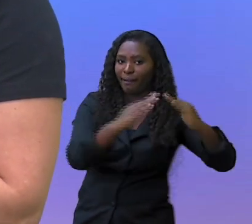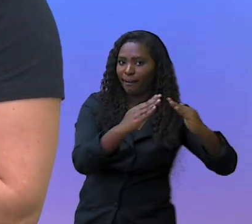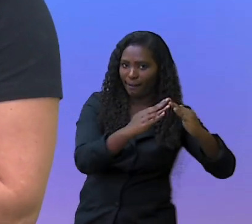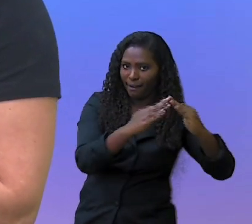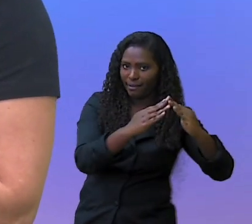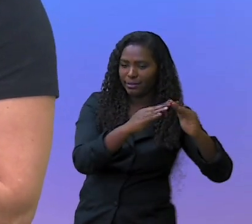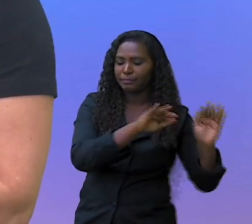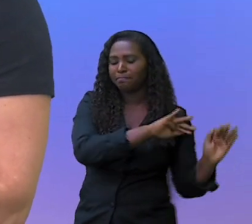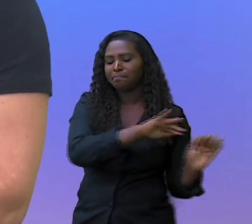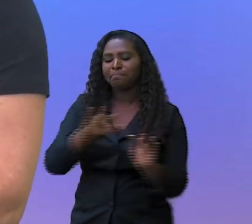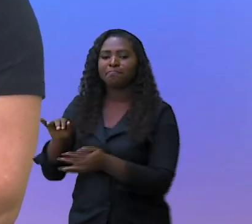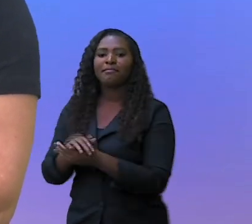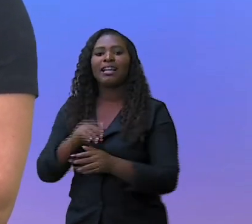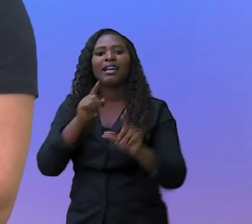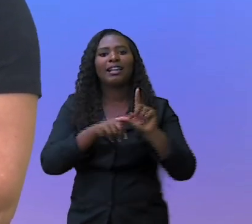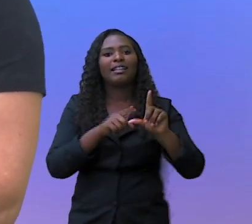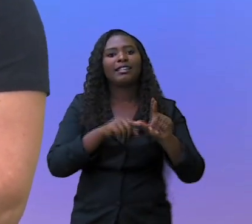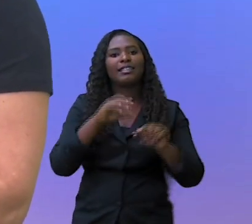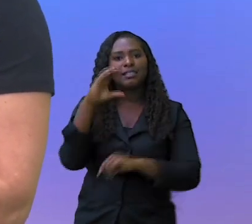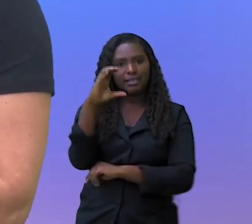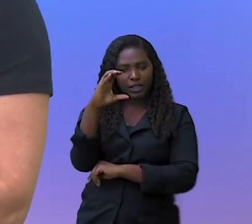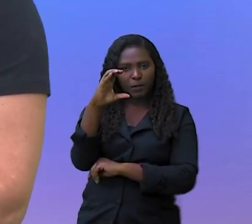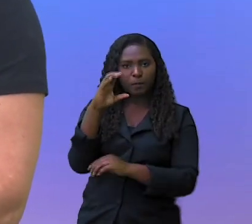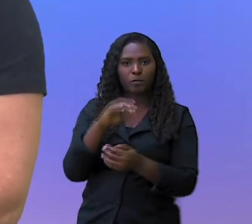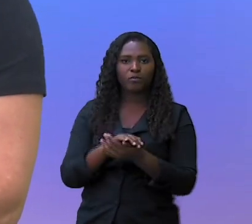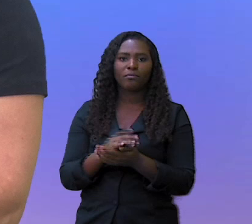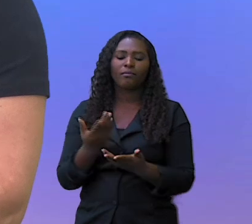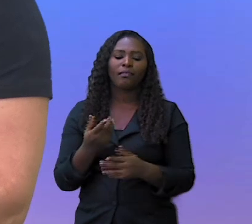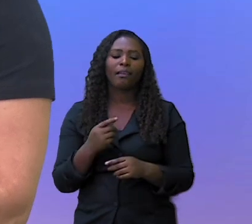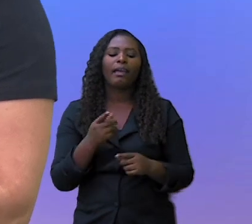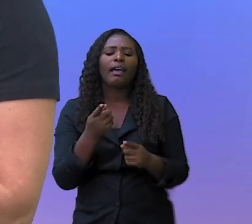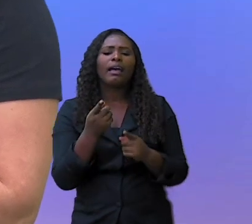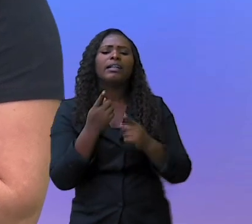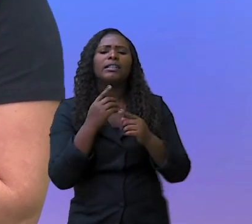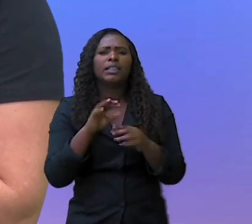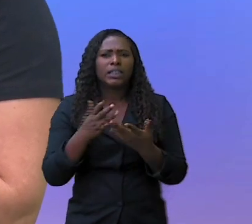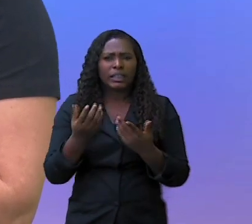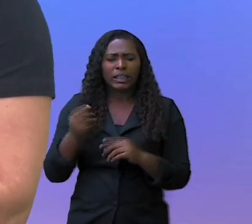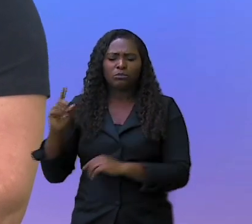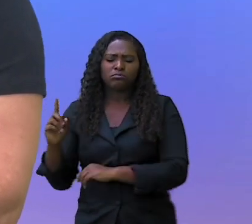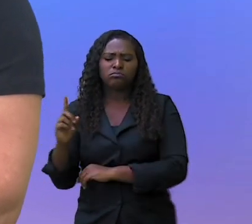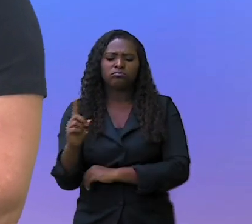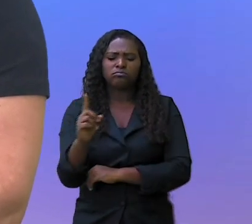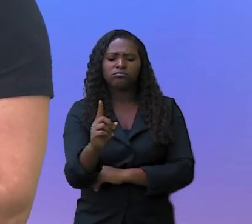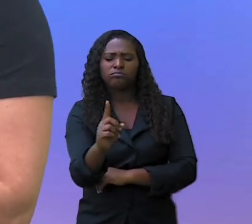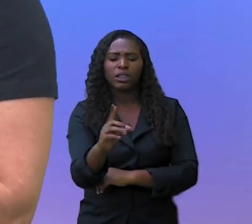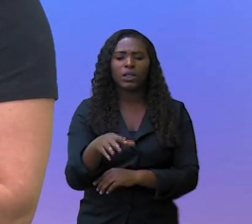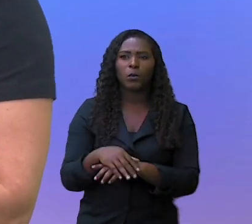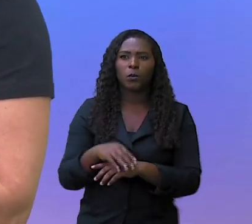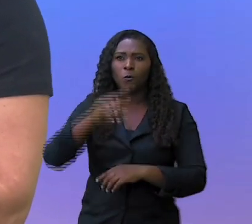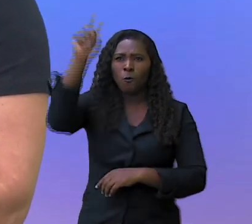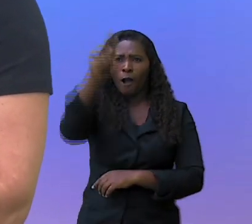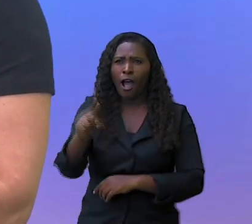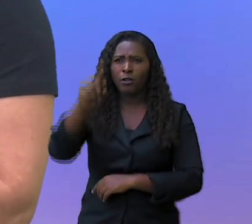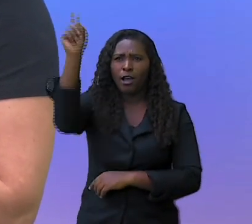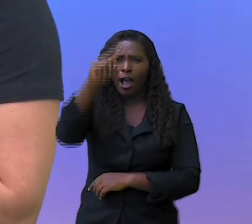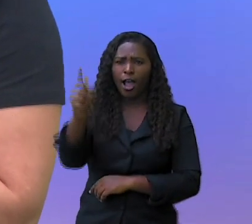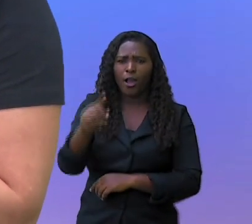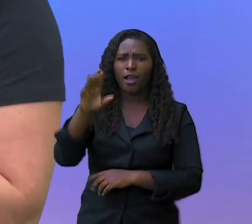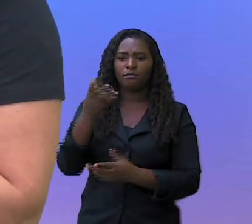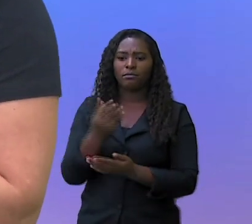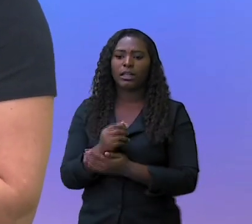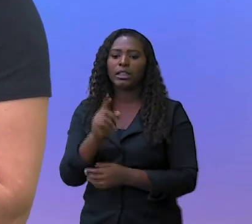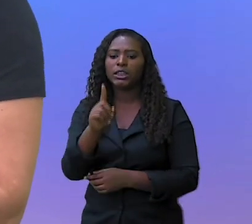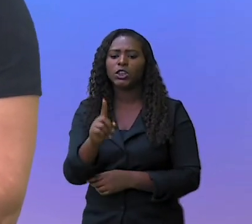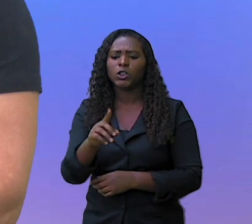Letra C. Temos a letra C que diz: desejou que um forte raio atingisse a sua terrível